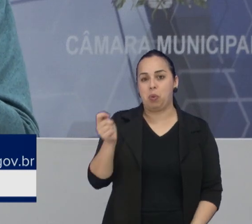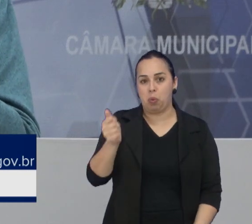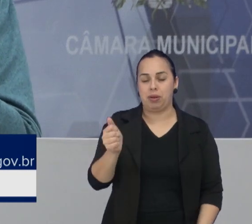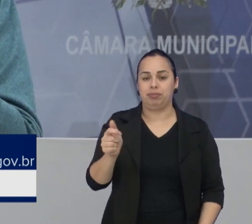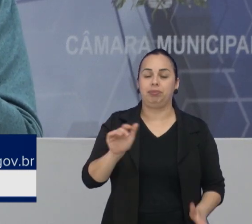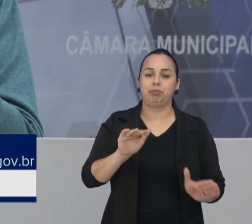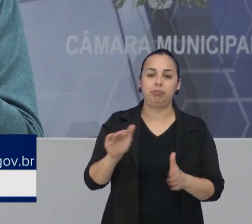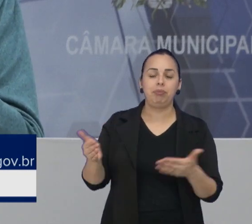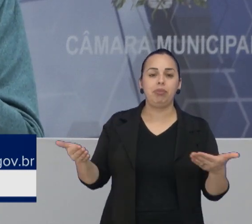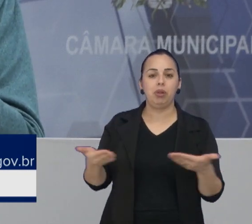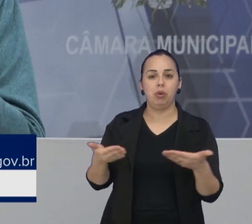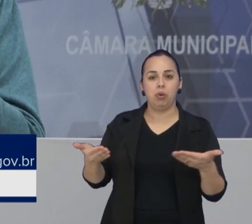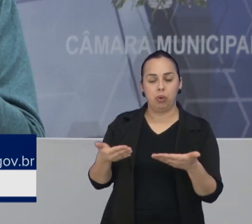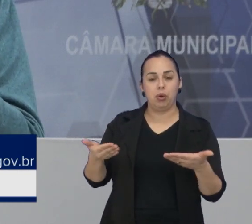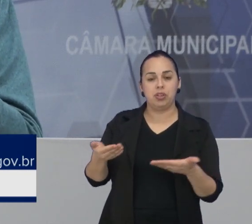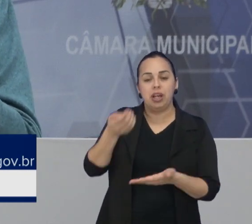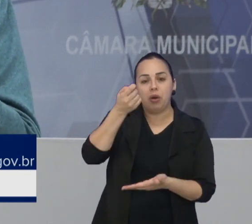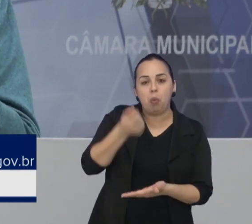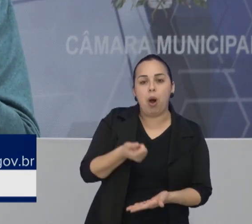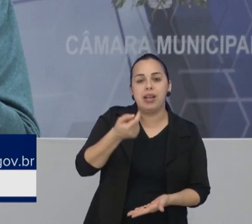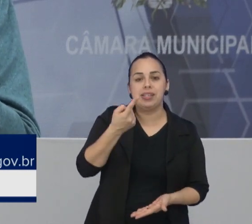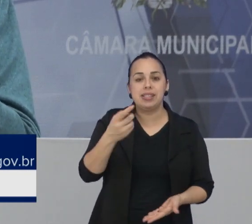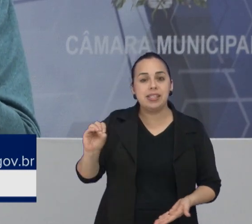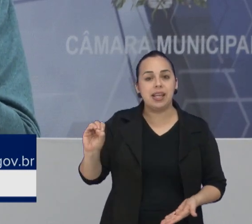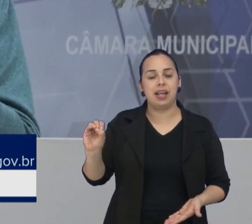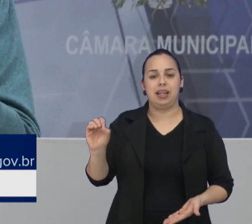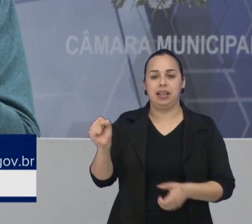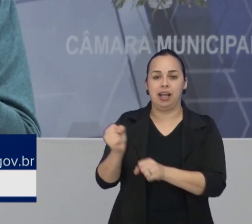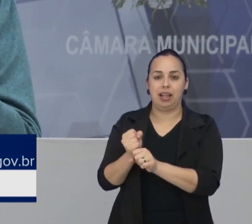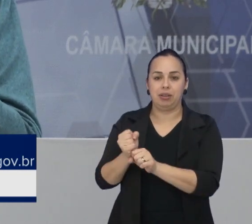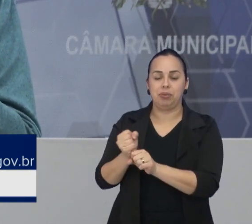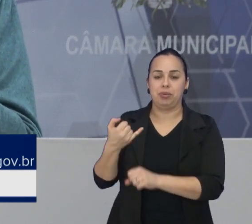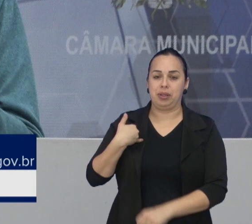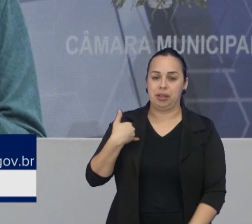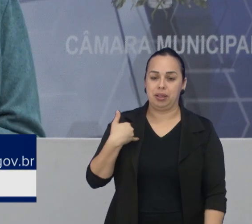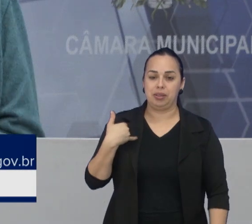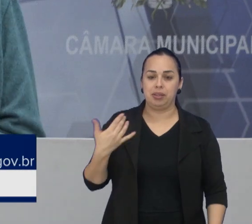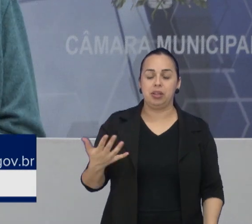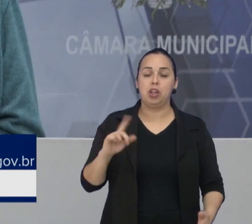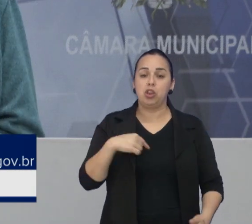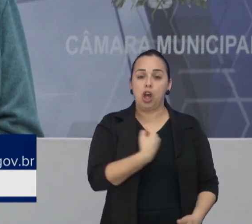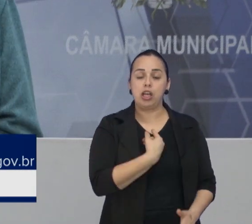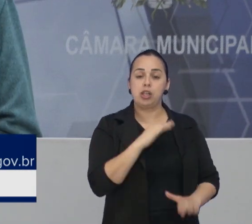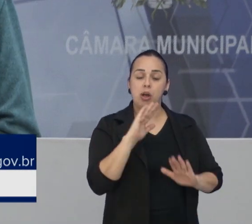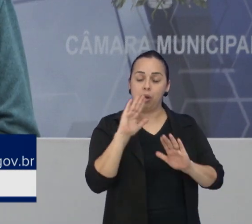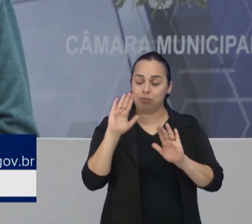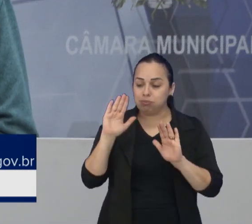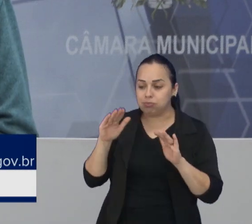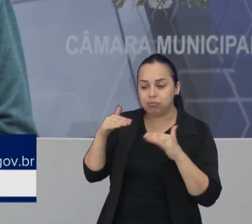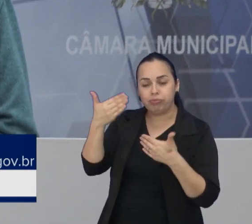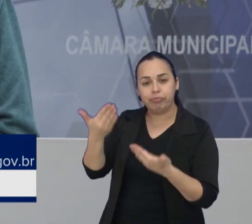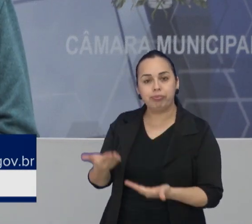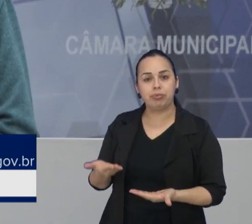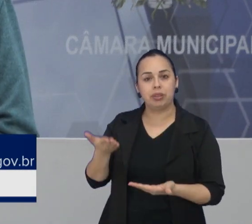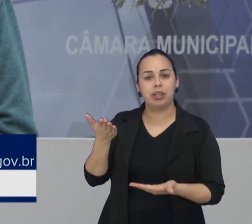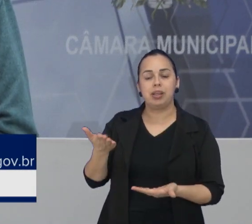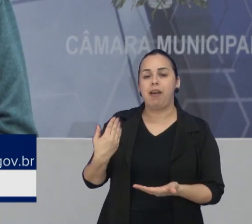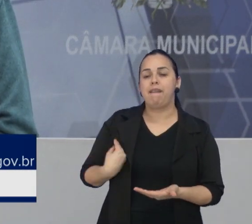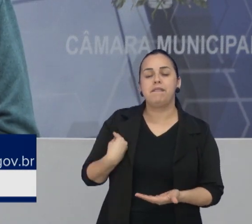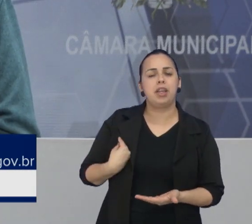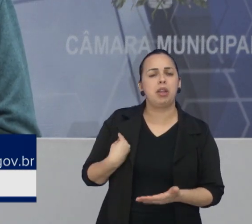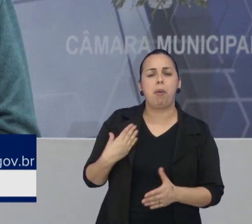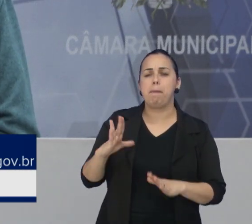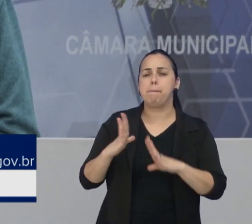Hoje, no dia em que Sebastião Mota de Oliveira completaria 100 anos, nos reunimos para prestar homenagem ao homem cuja vida foi um